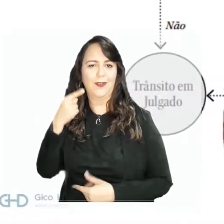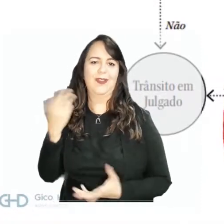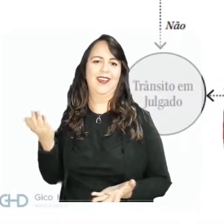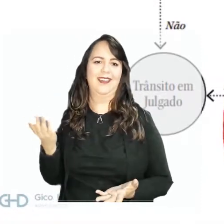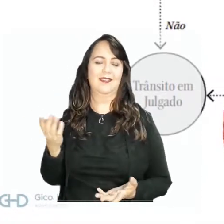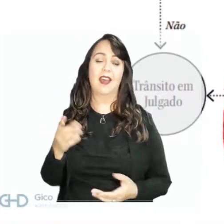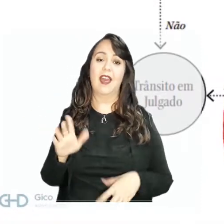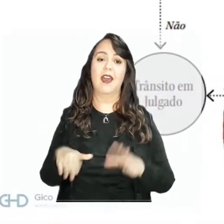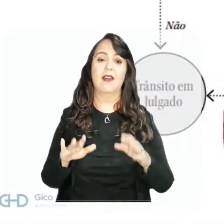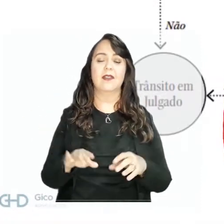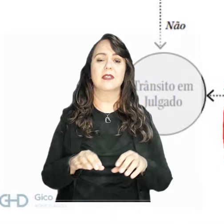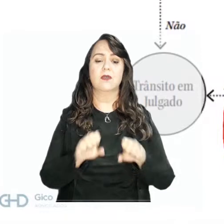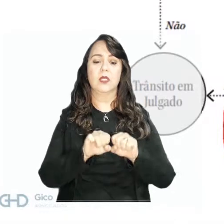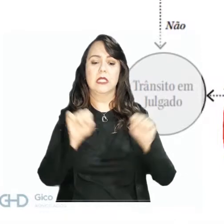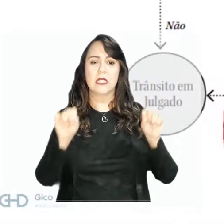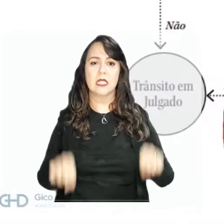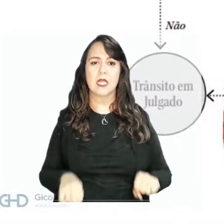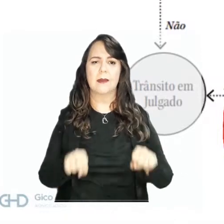manutenção ou não